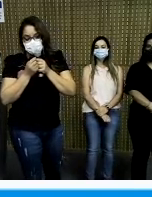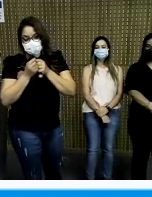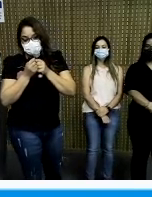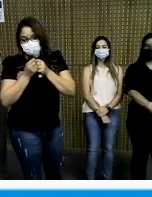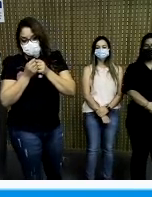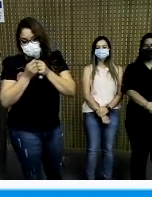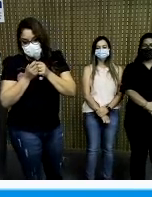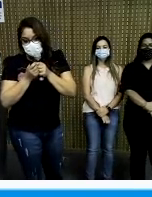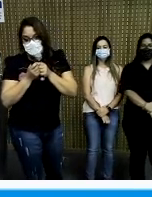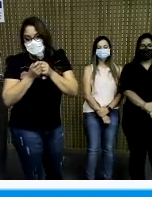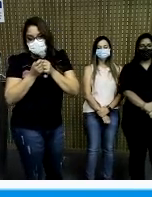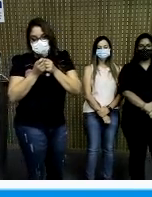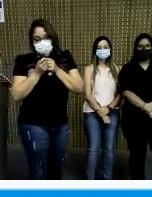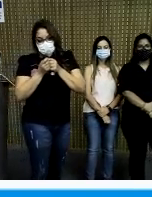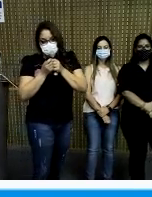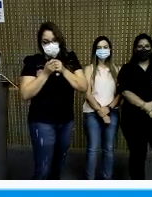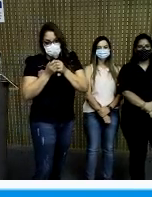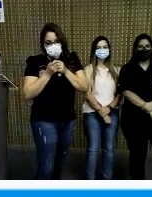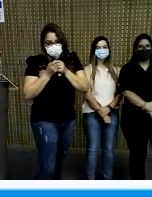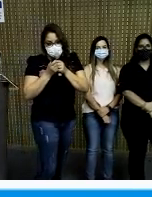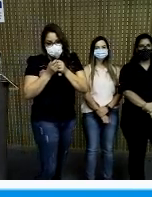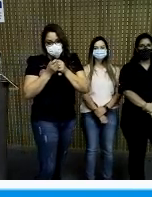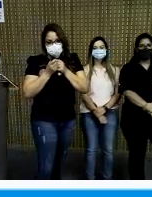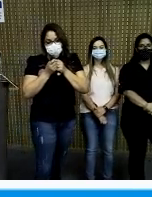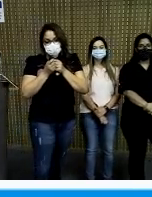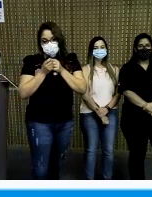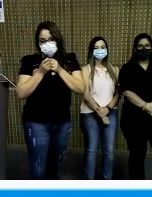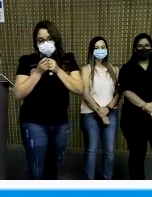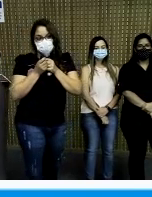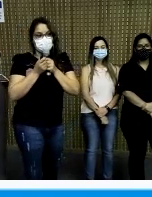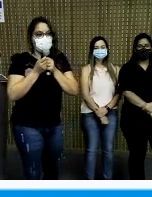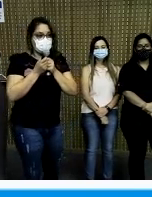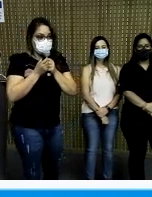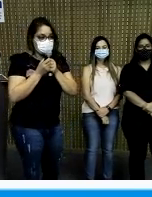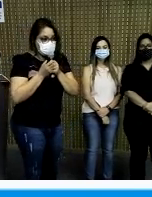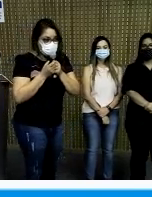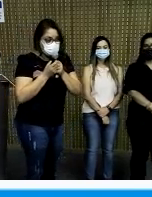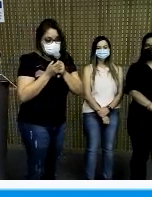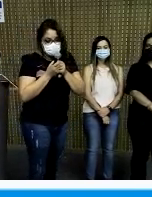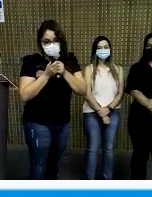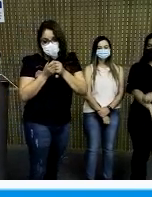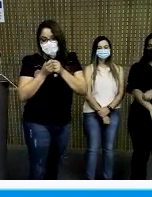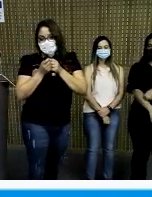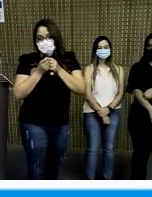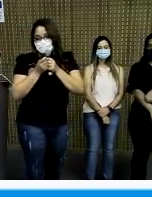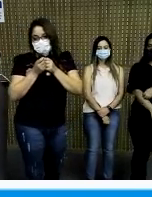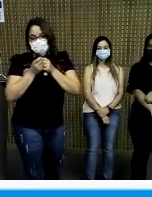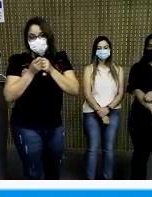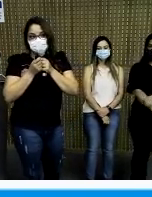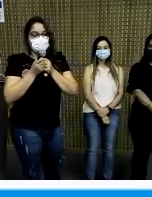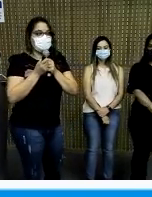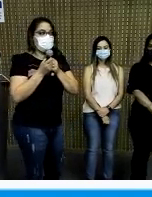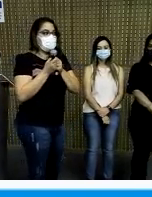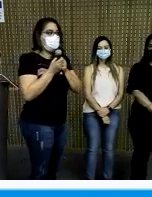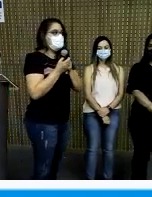a gente avalia que o cadastro dos agentes comunitários foi muito positivo, tá? E